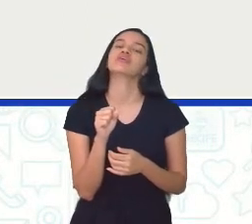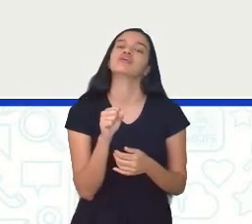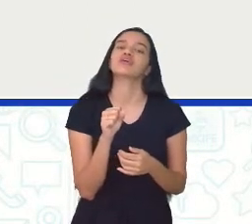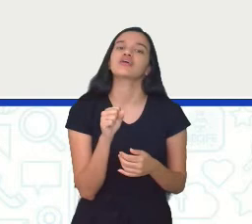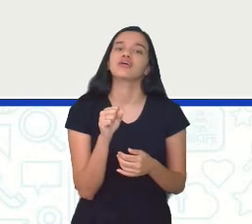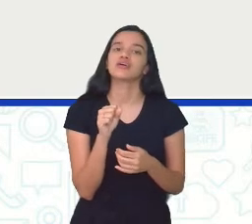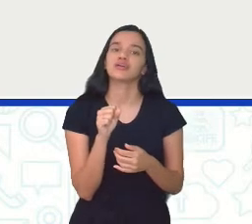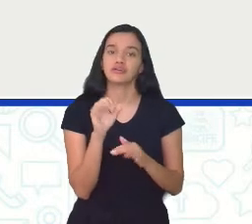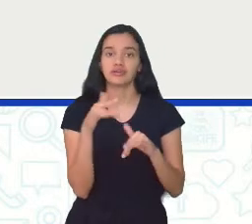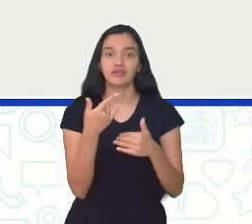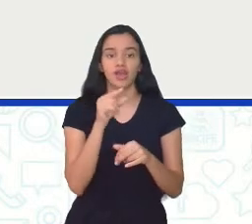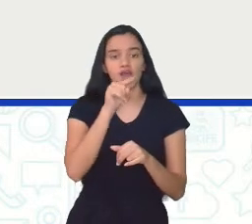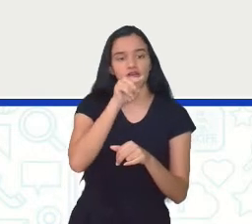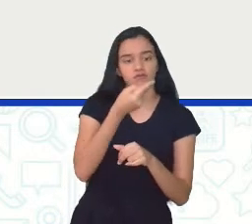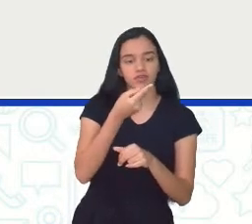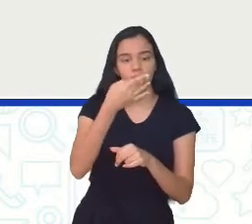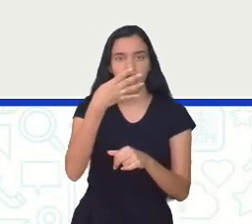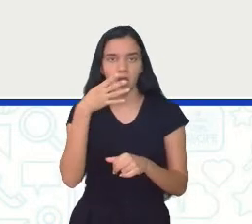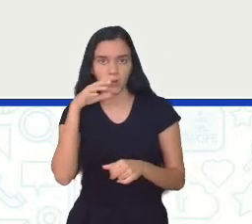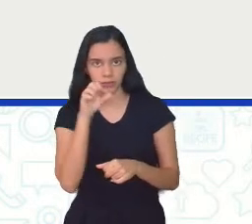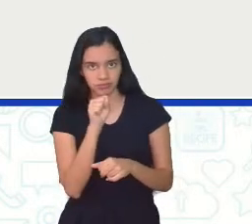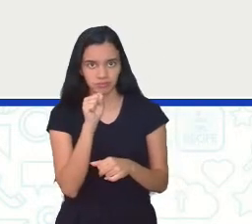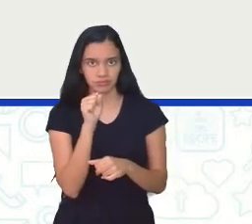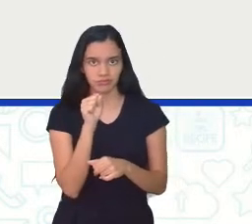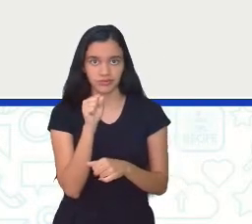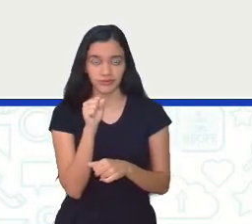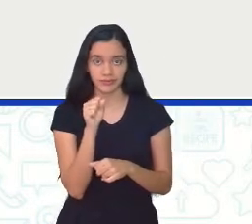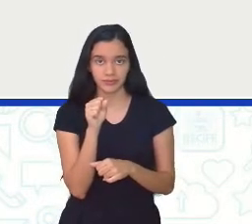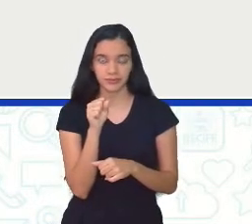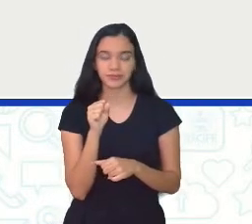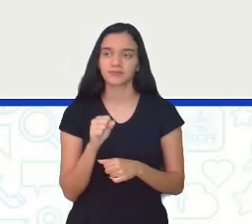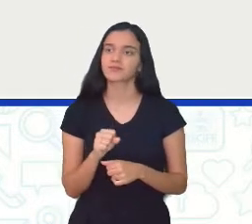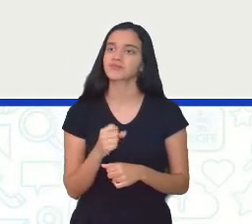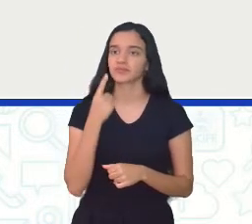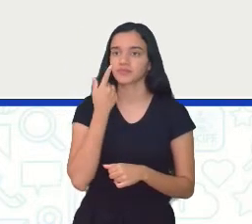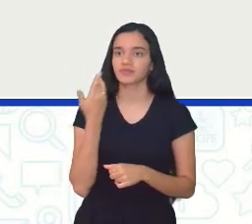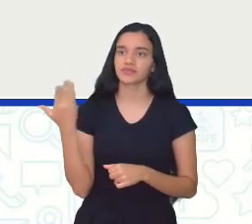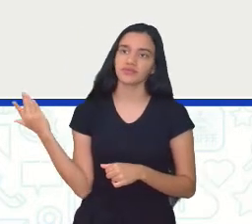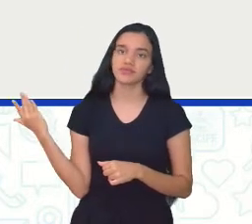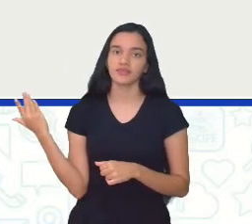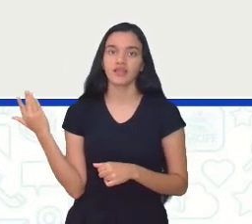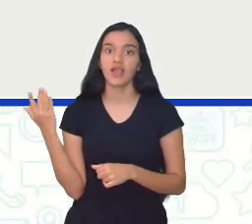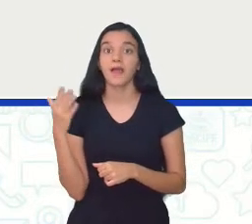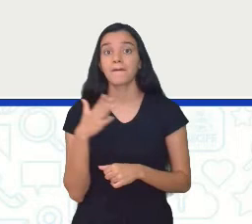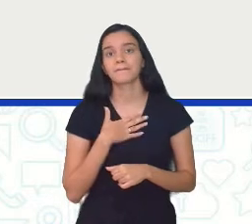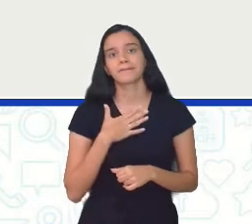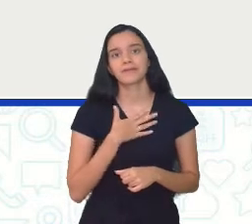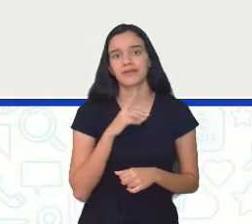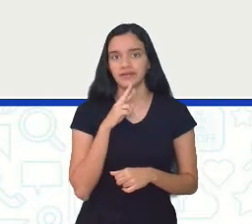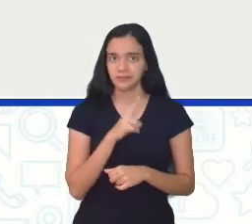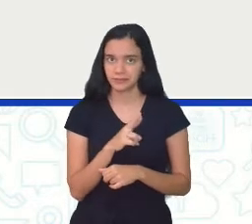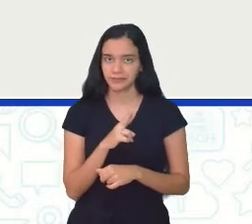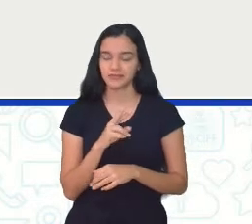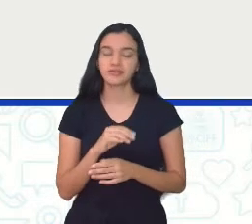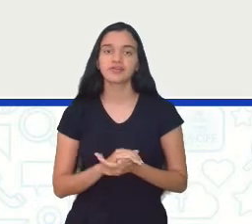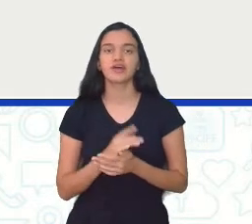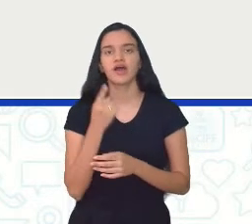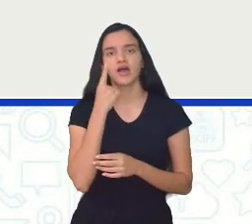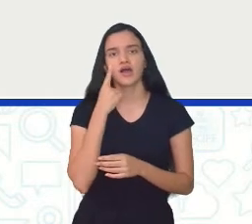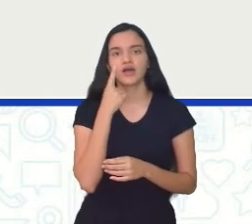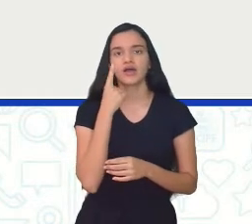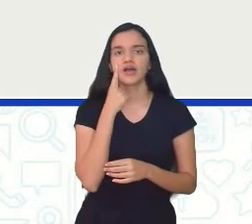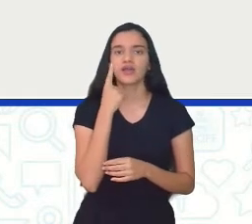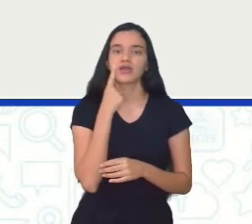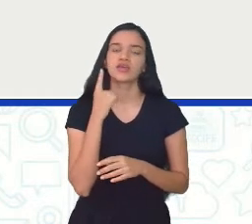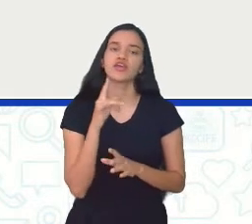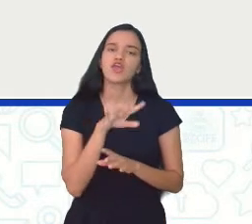vírgula vai exatamente ali, nas minhas duas casas. E é essa a minha resposta. Veja, gente, eu